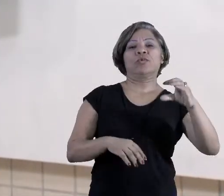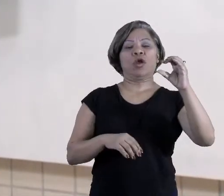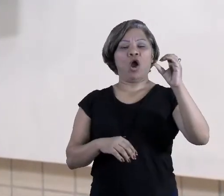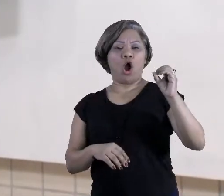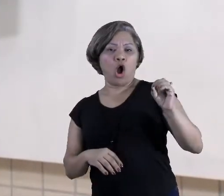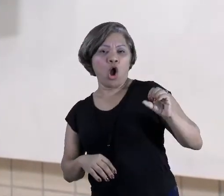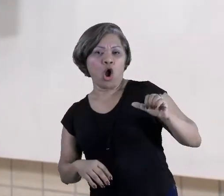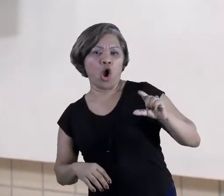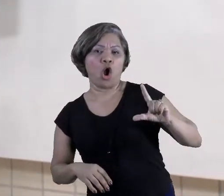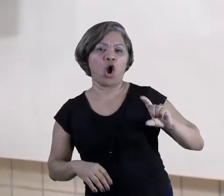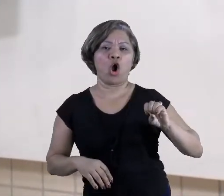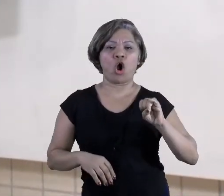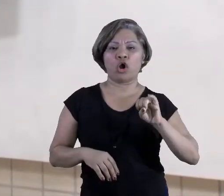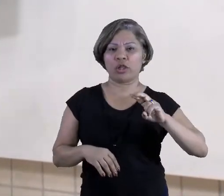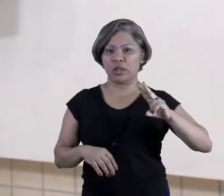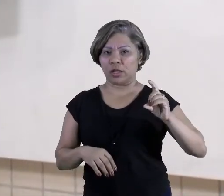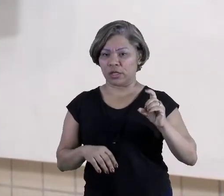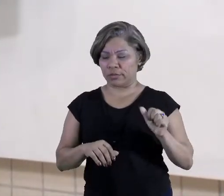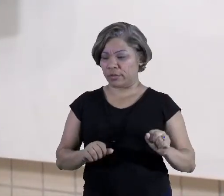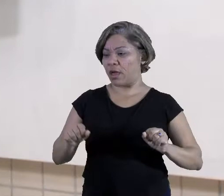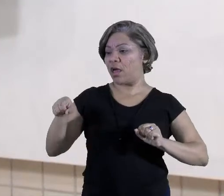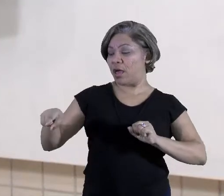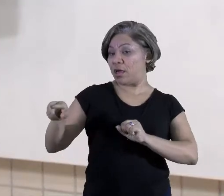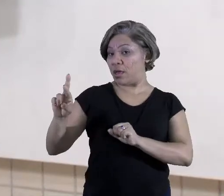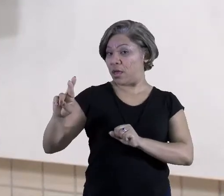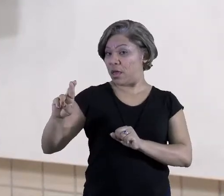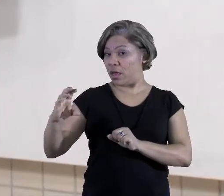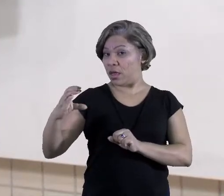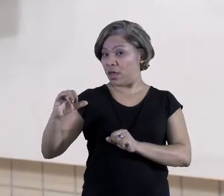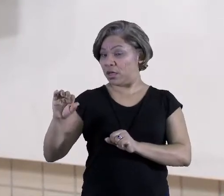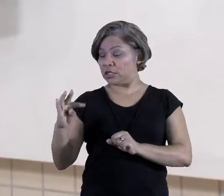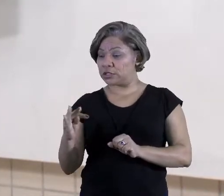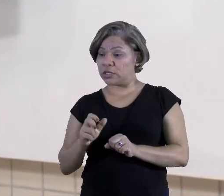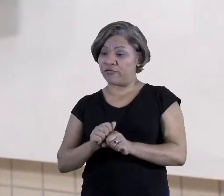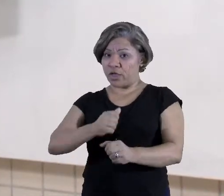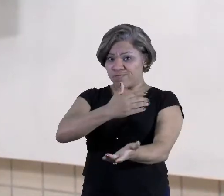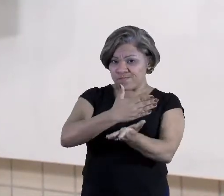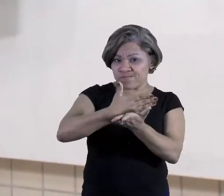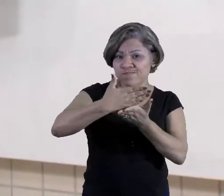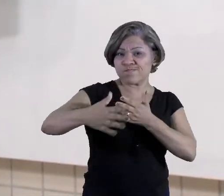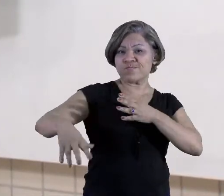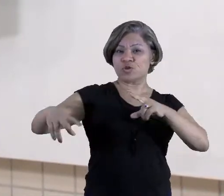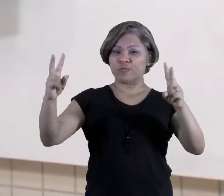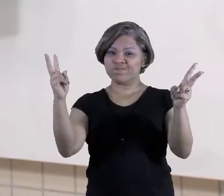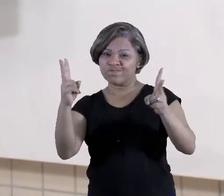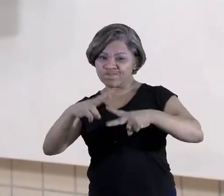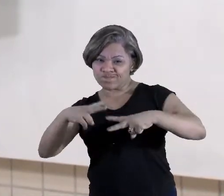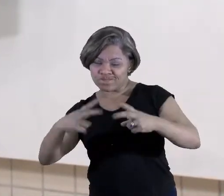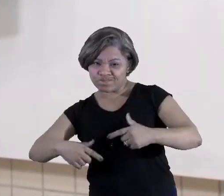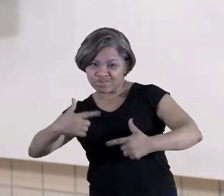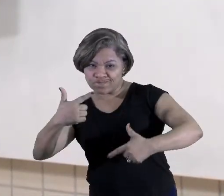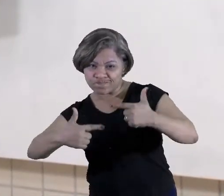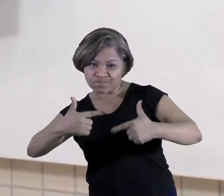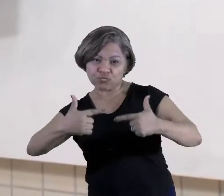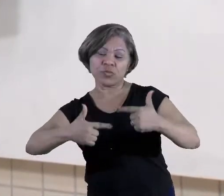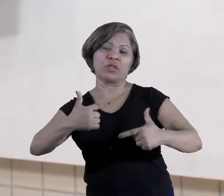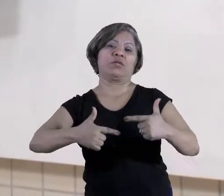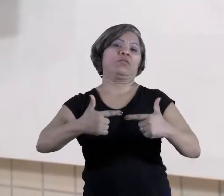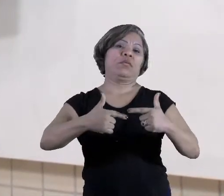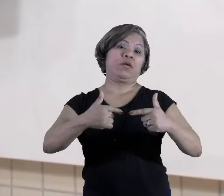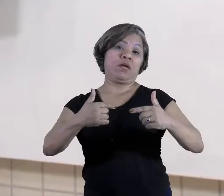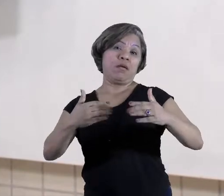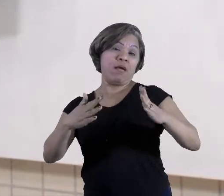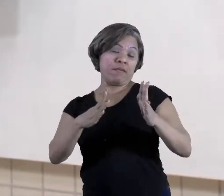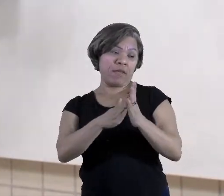Em 1711, Recife ele revida e também ataca a cidade de Olinda, ataca as grandes propriedades